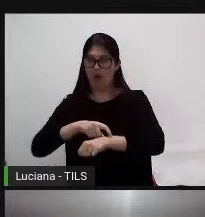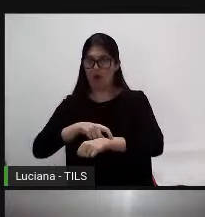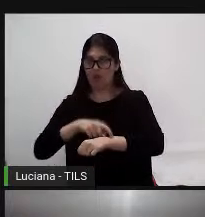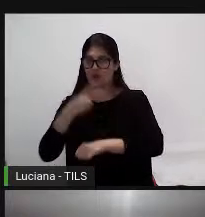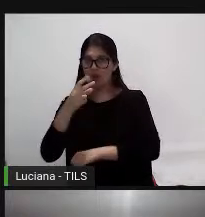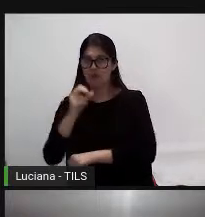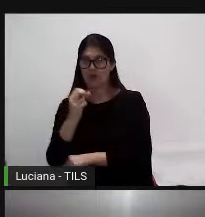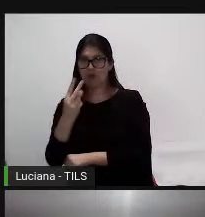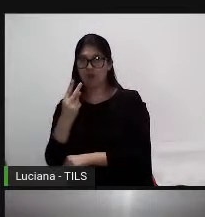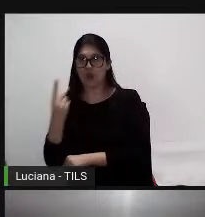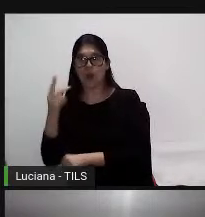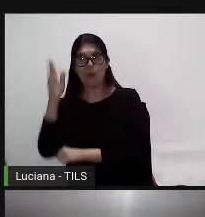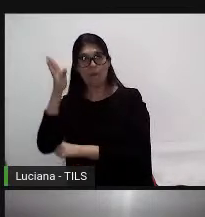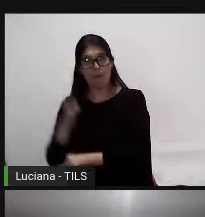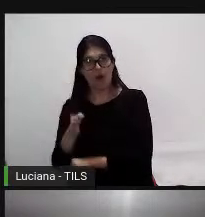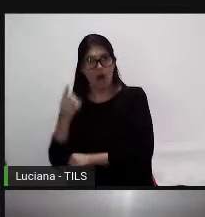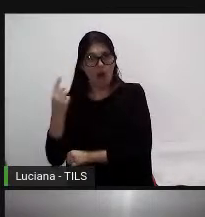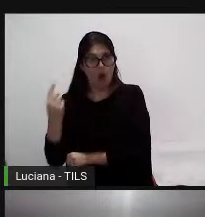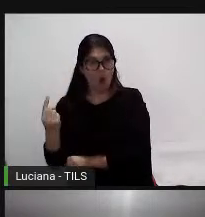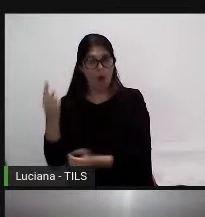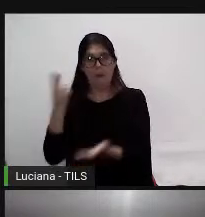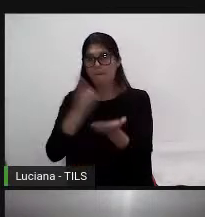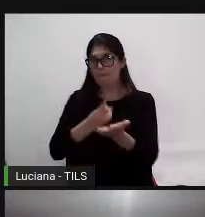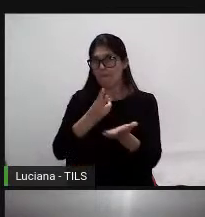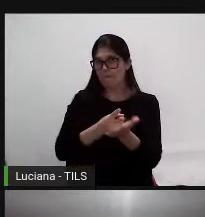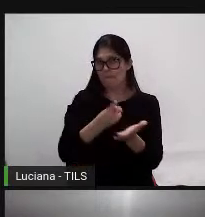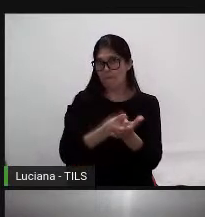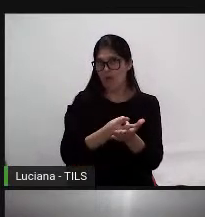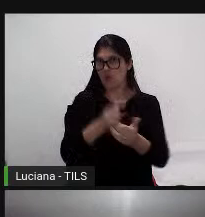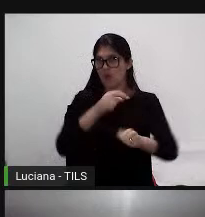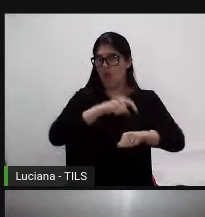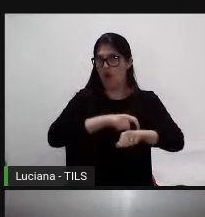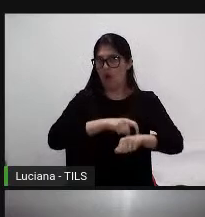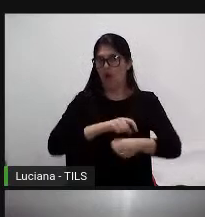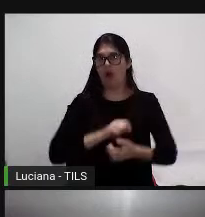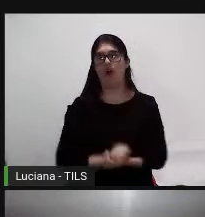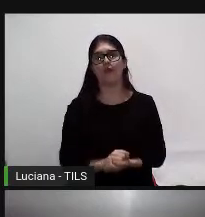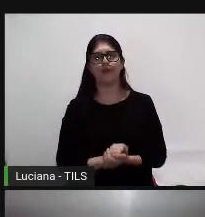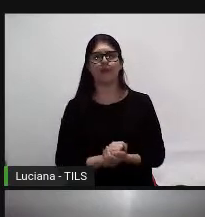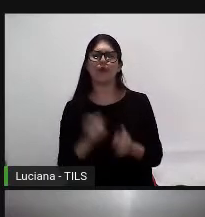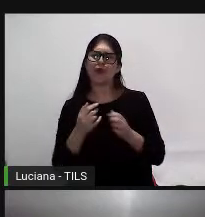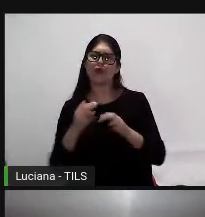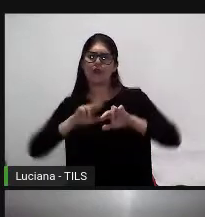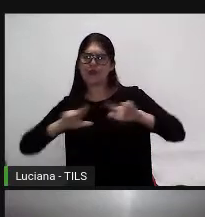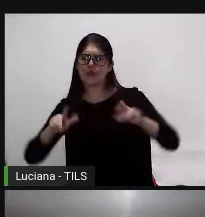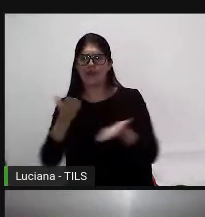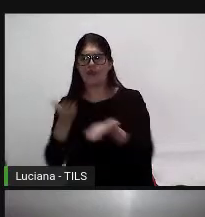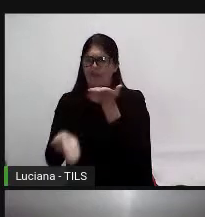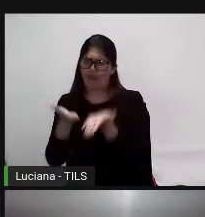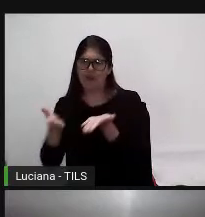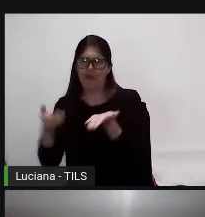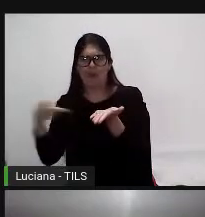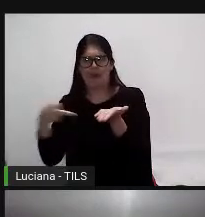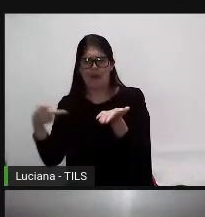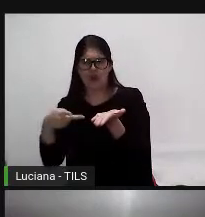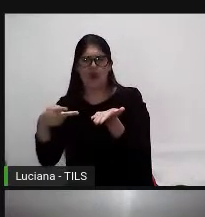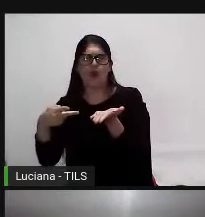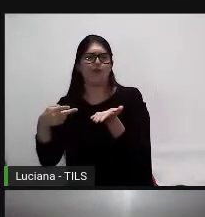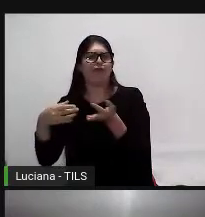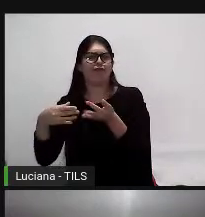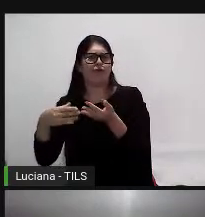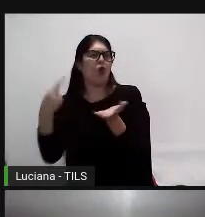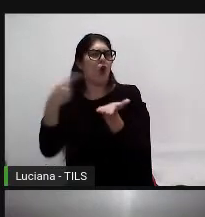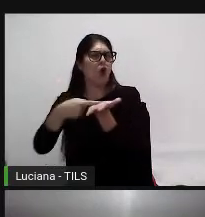outro turno, outro momento. Mas, claro, você tem o horário de atendimento dos professores, dos docentes, que estão sendo construídos e